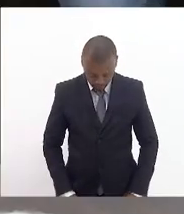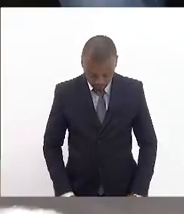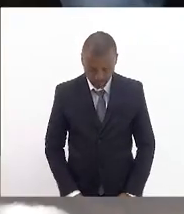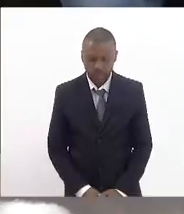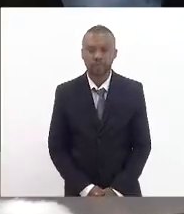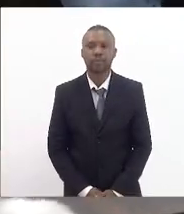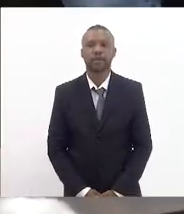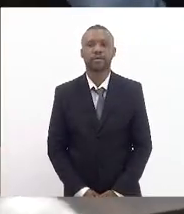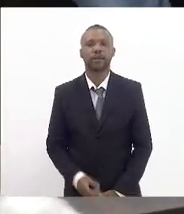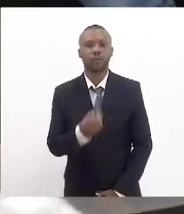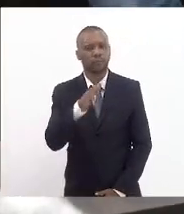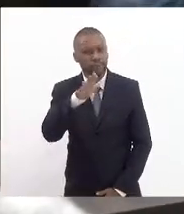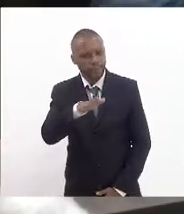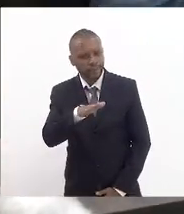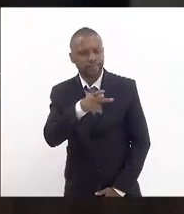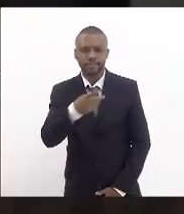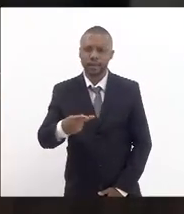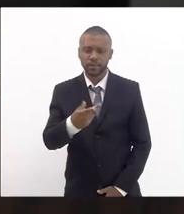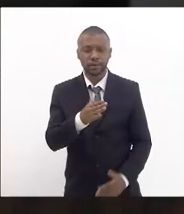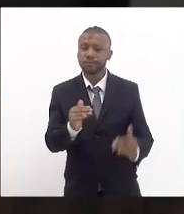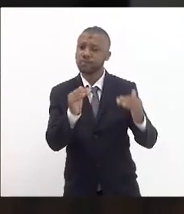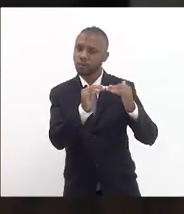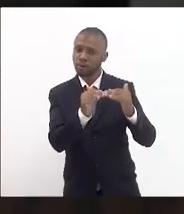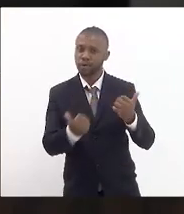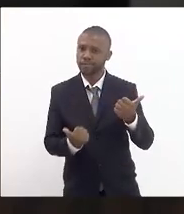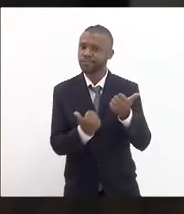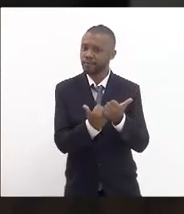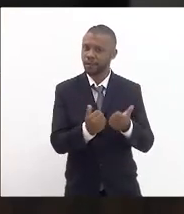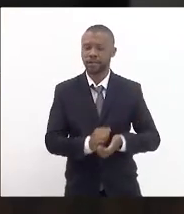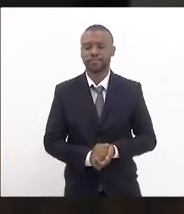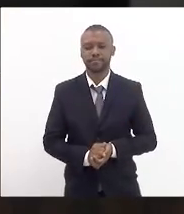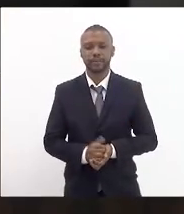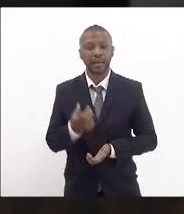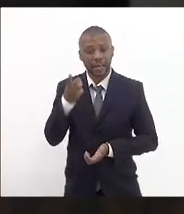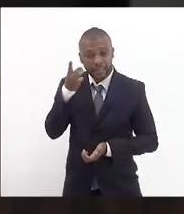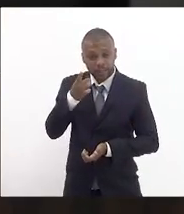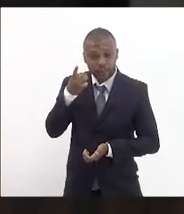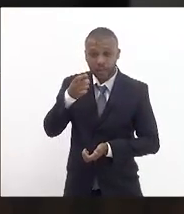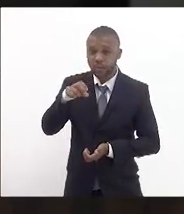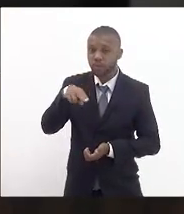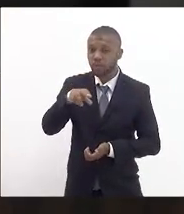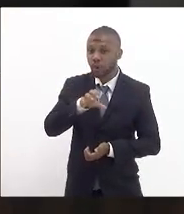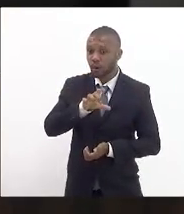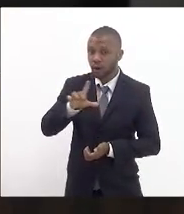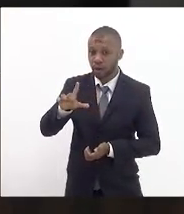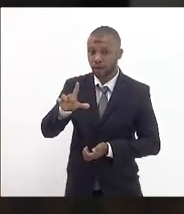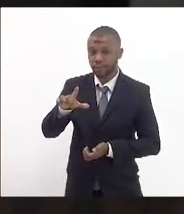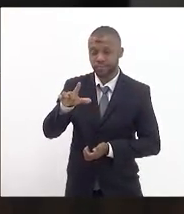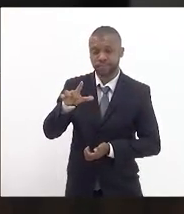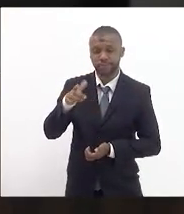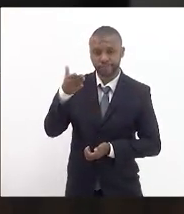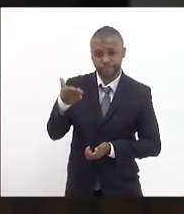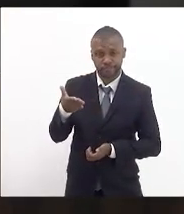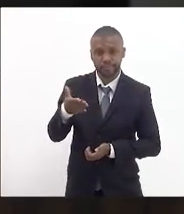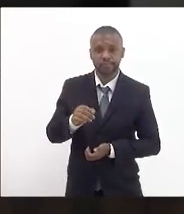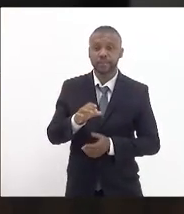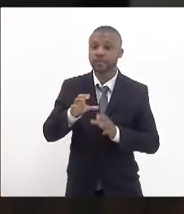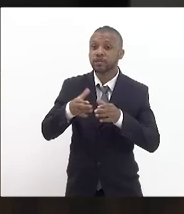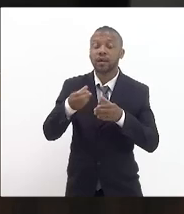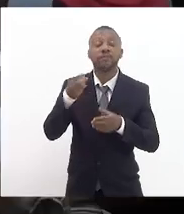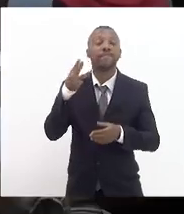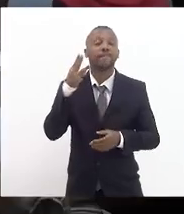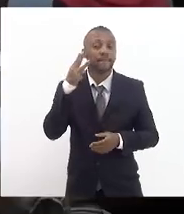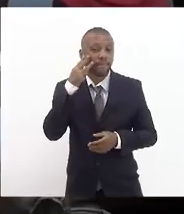Boa tarde, presidente. Favorável. Pela Comissão de Economia, deputado Noel de Carvalho. Deputado Noel de Carvalho. Deputado Valdeque